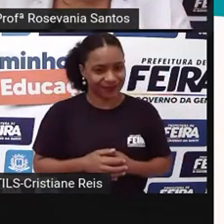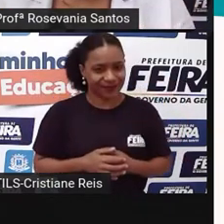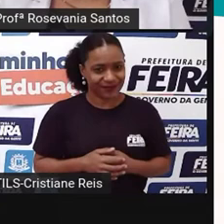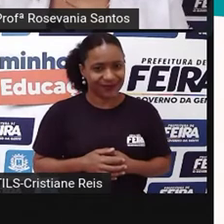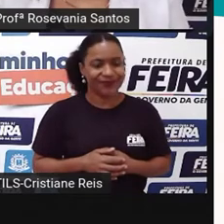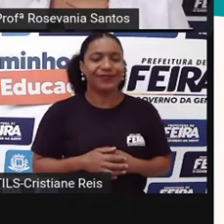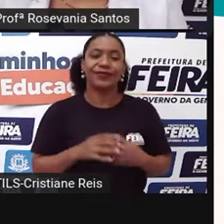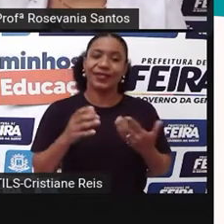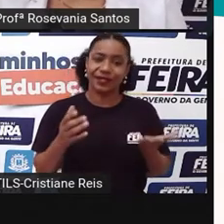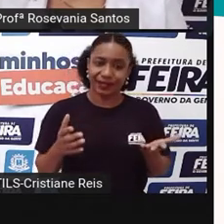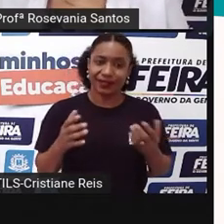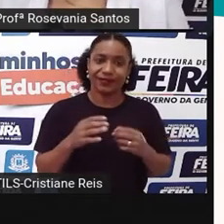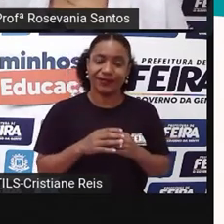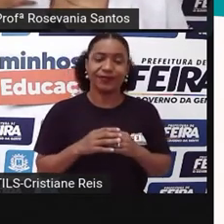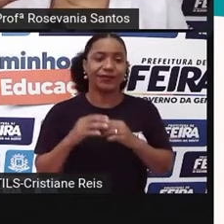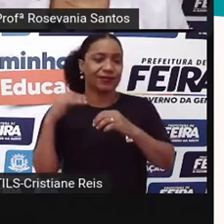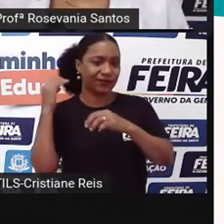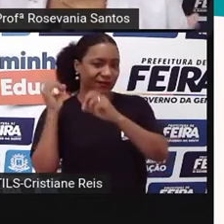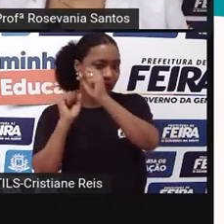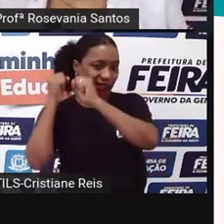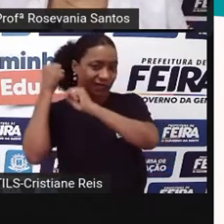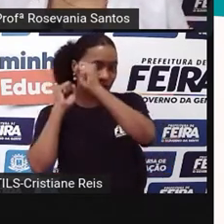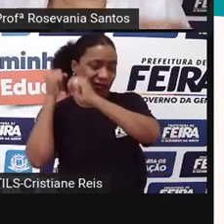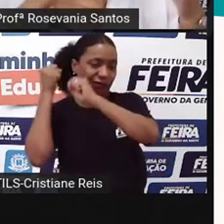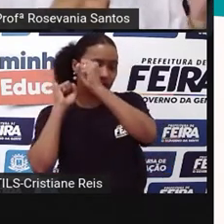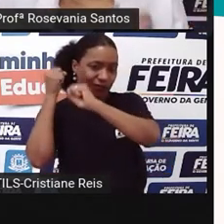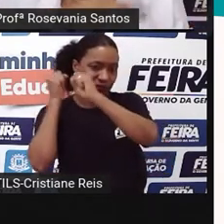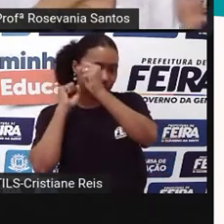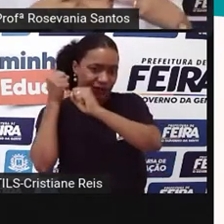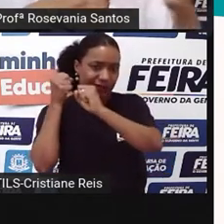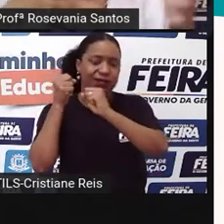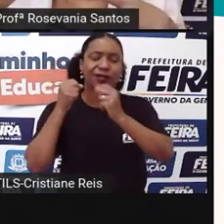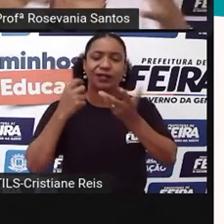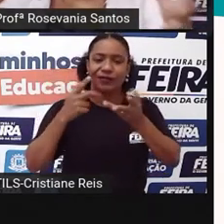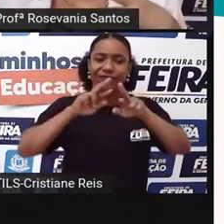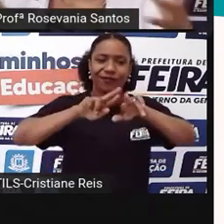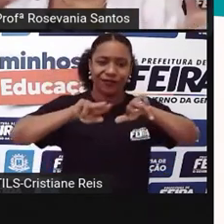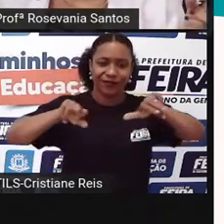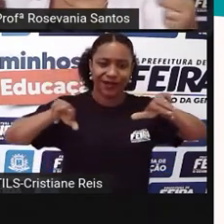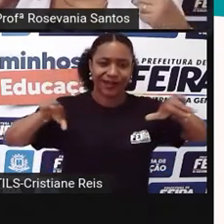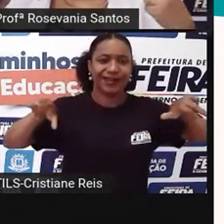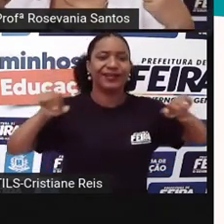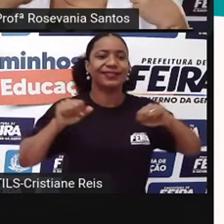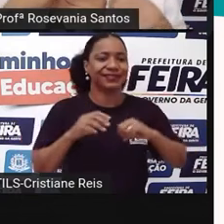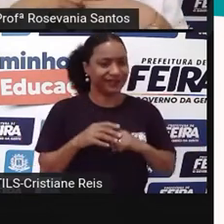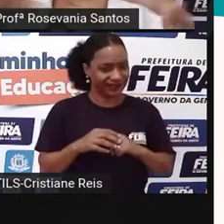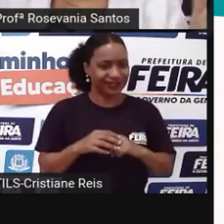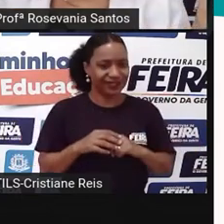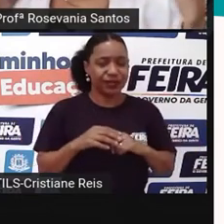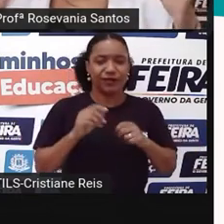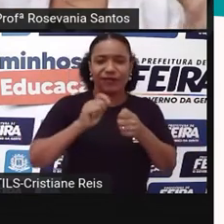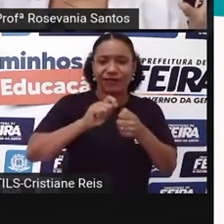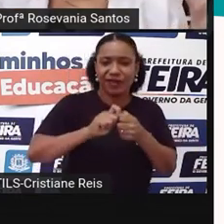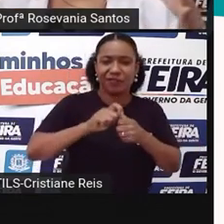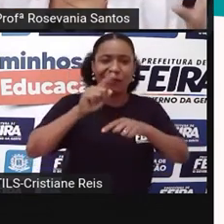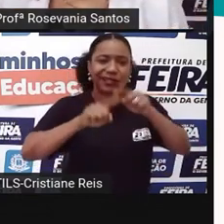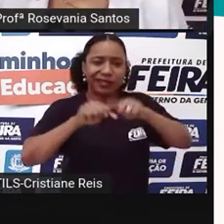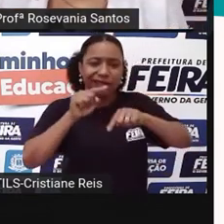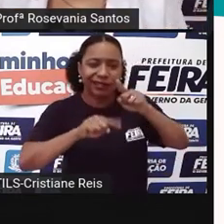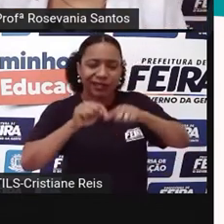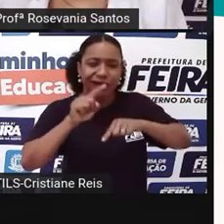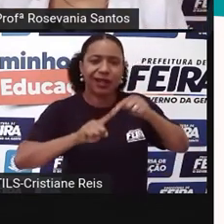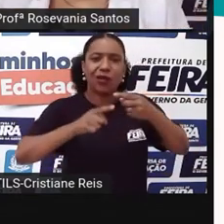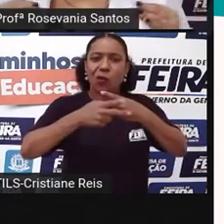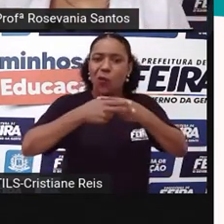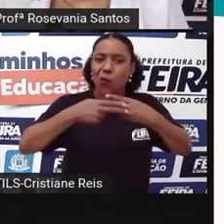maior parque industrial mais diversificado, ou seja, tem uma série, né, produz uma série de coisas, né, de vários